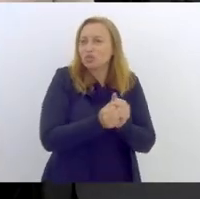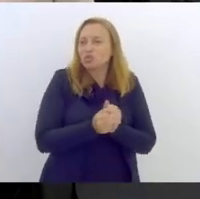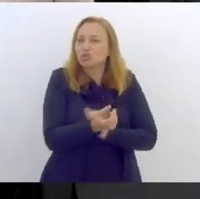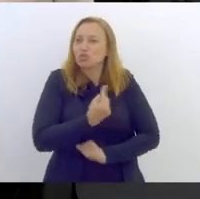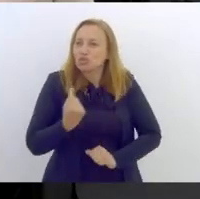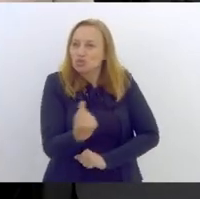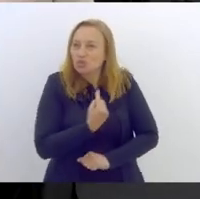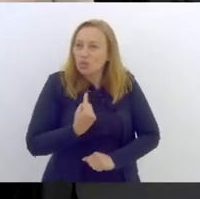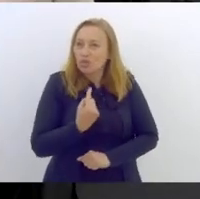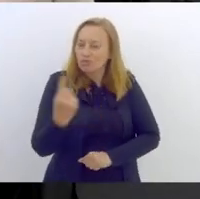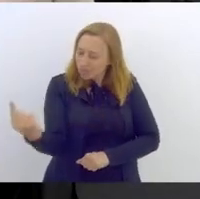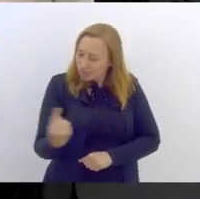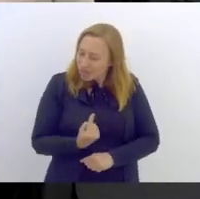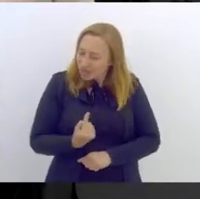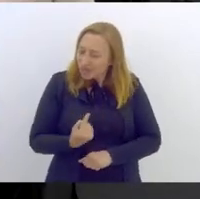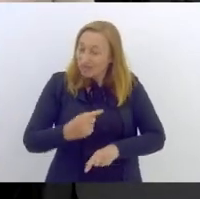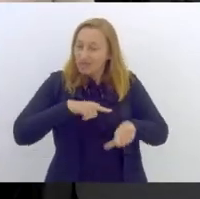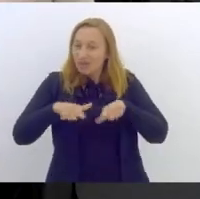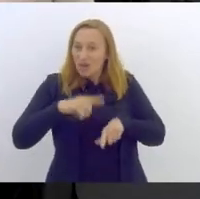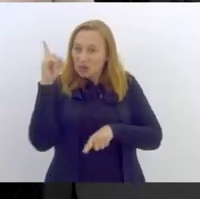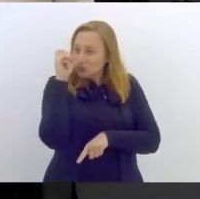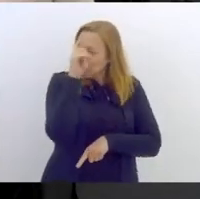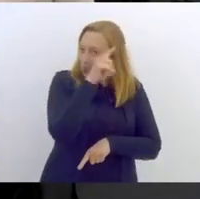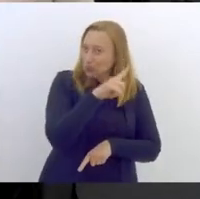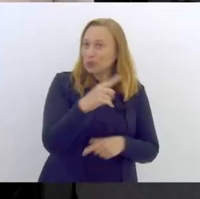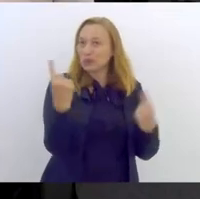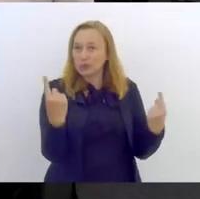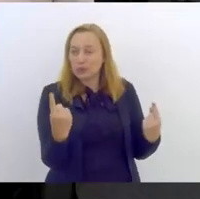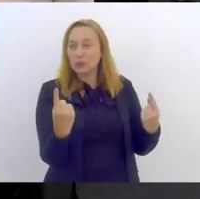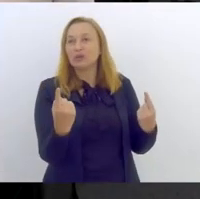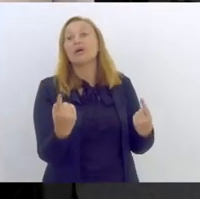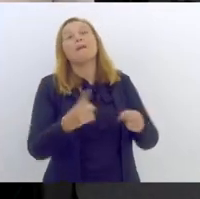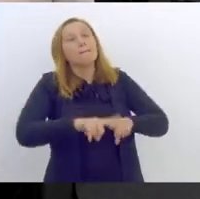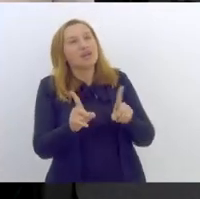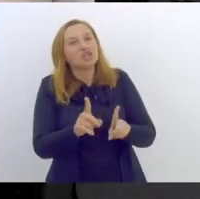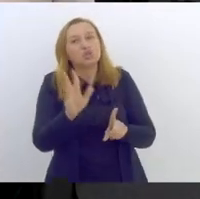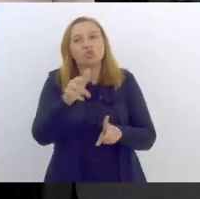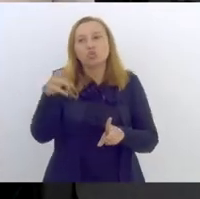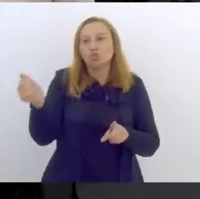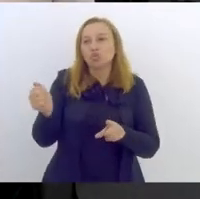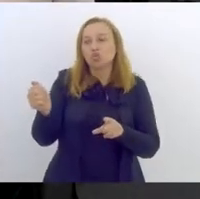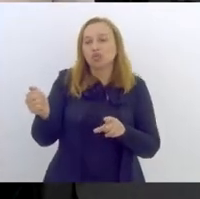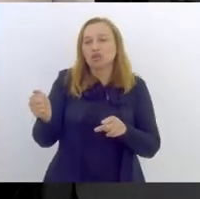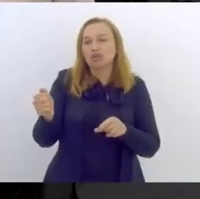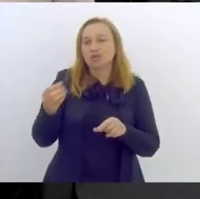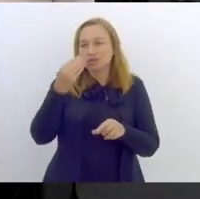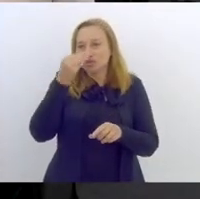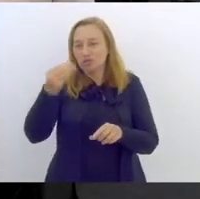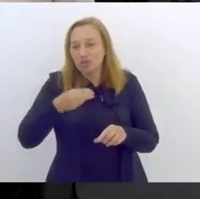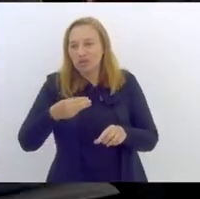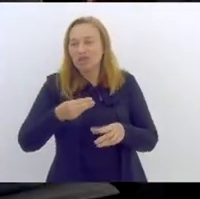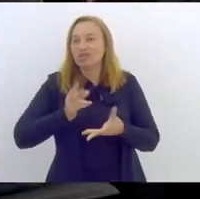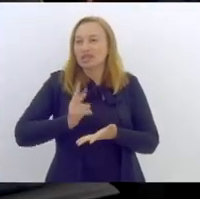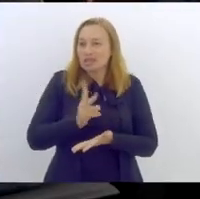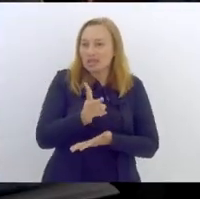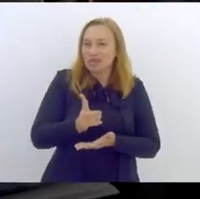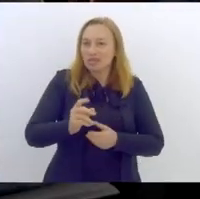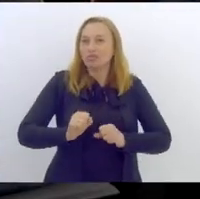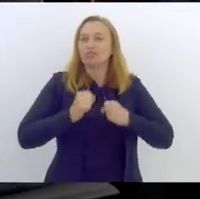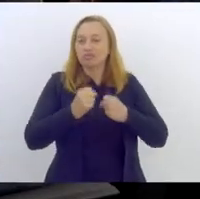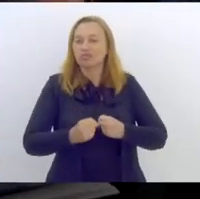vindo para Missões difíceis embates duros mas nunca se esquivando esse simpáticos que eu faço aqui são